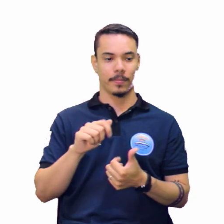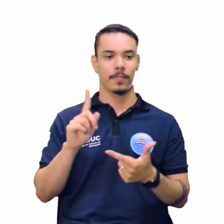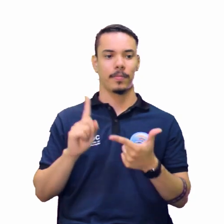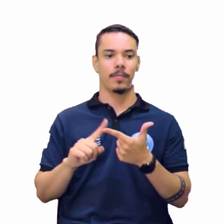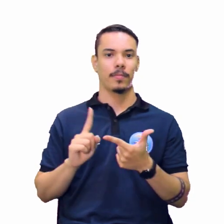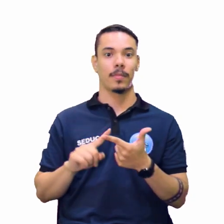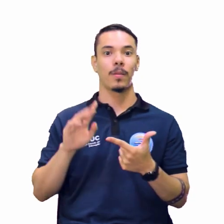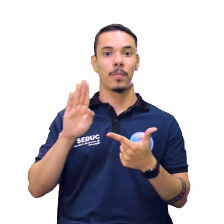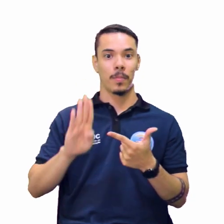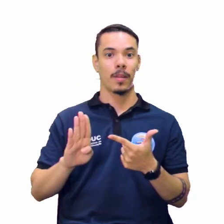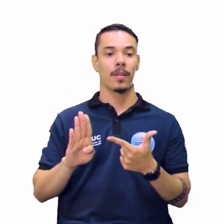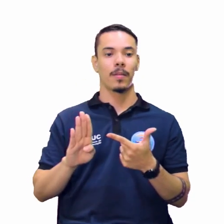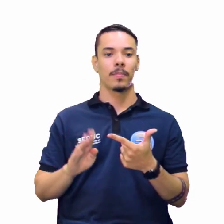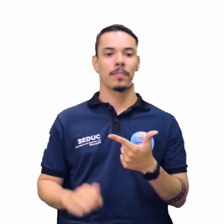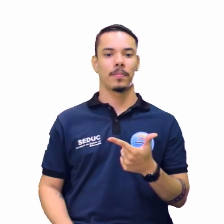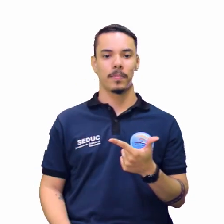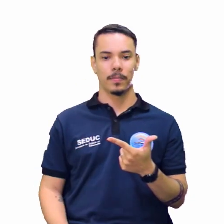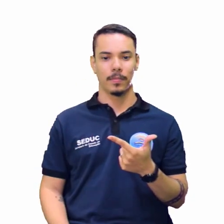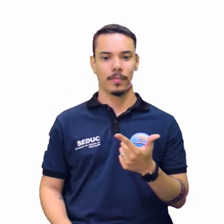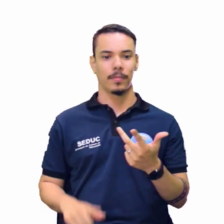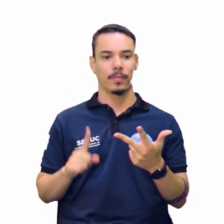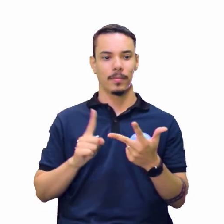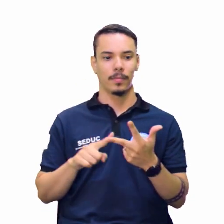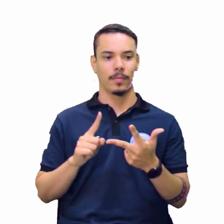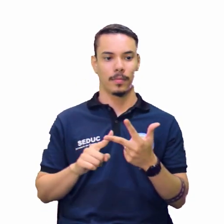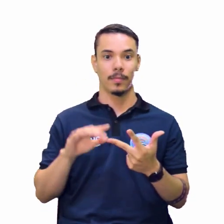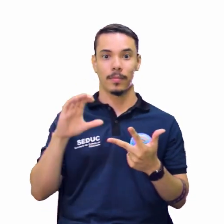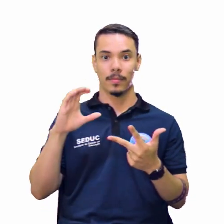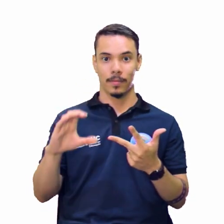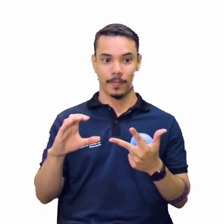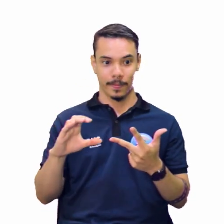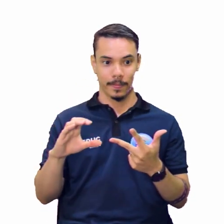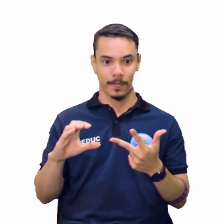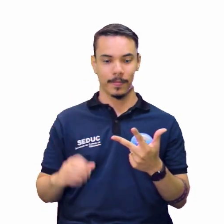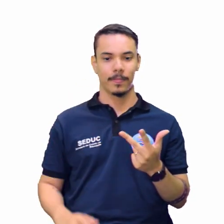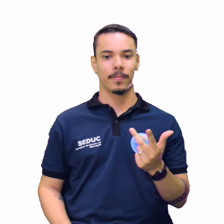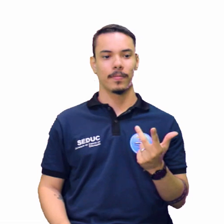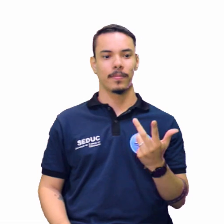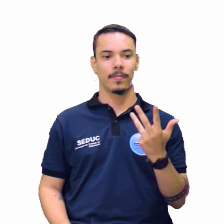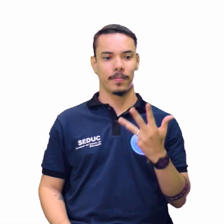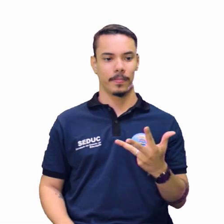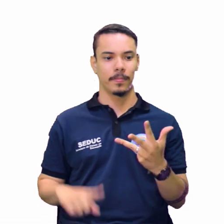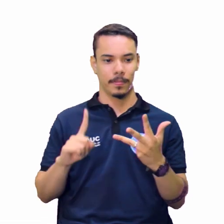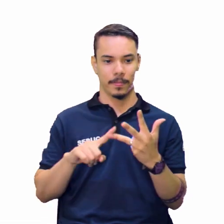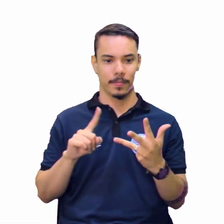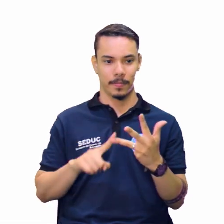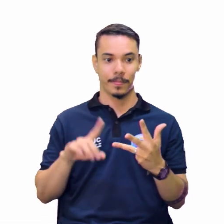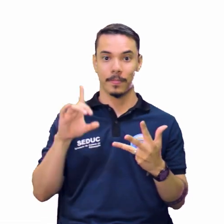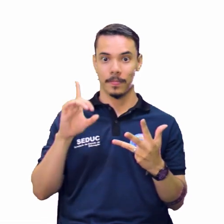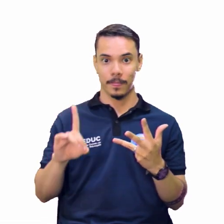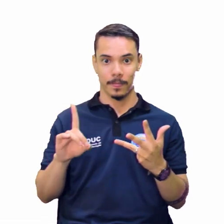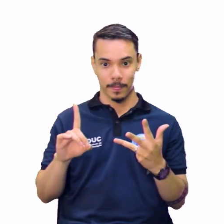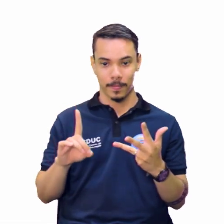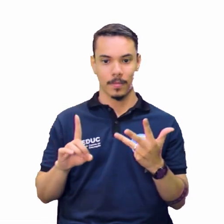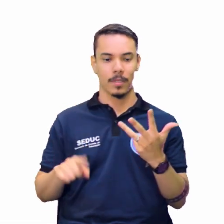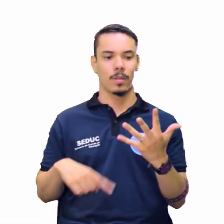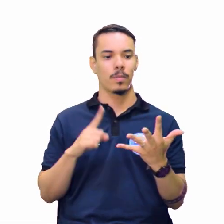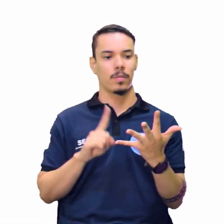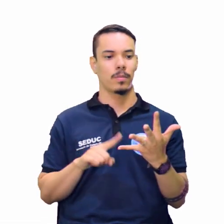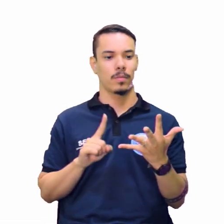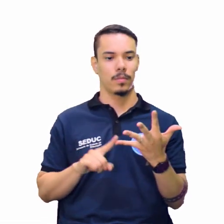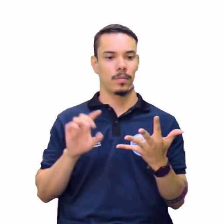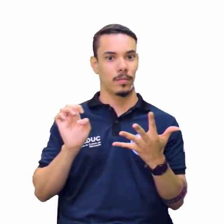crime a personagem do conto é seu Rodrigues Ele foi apontado com uma cabeça do motim o telefonema